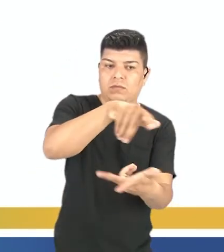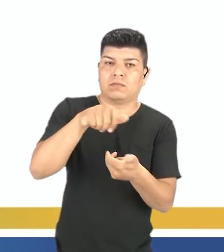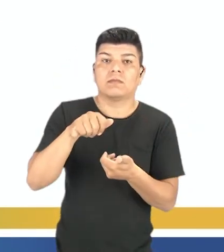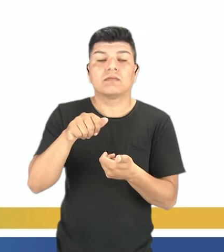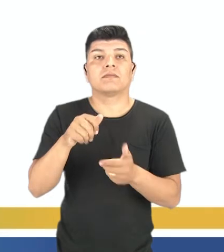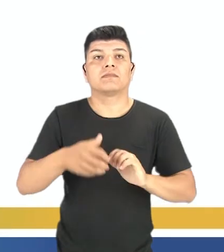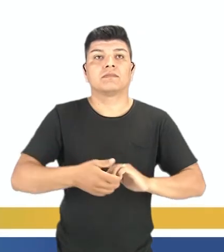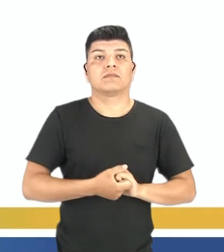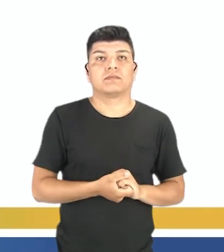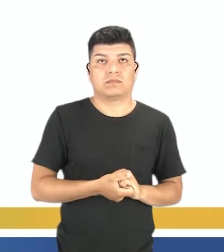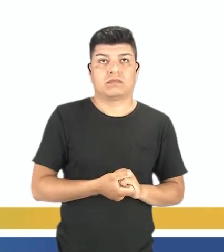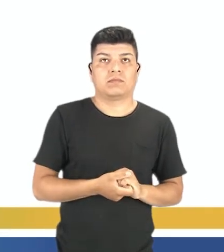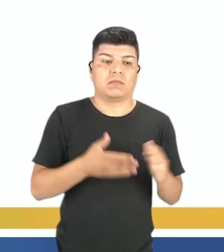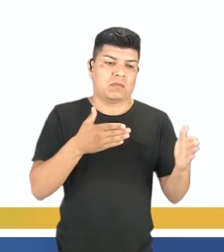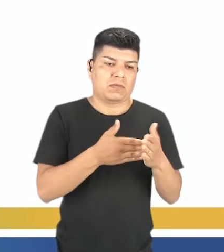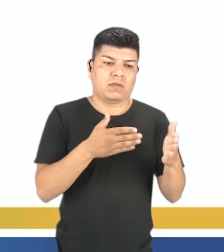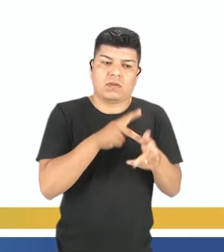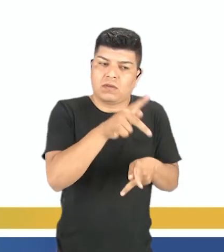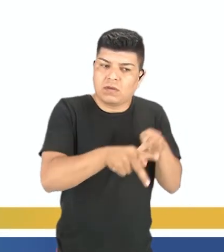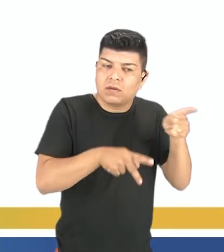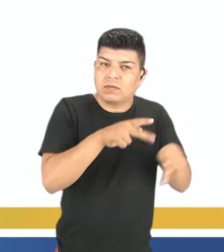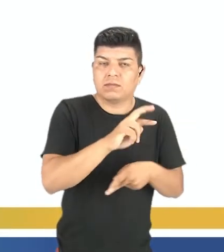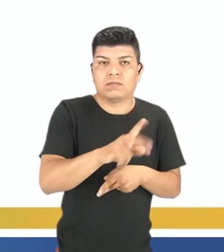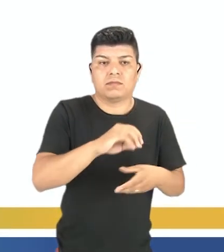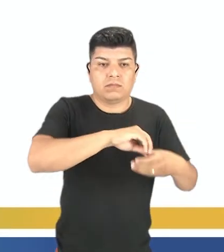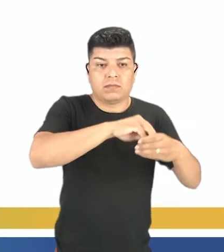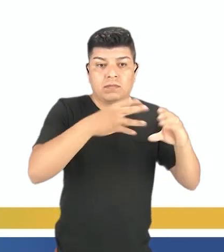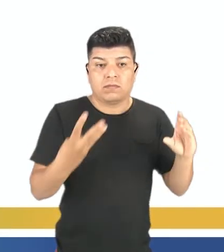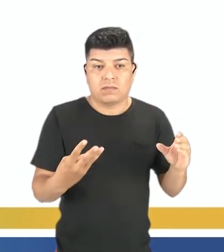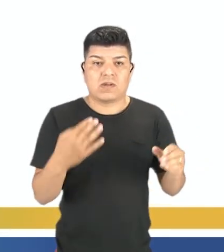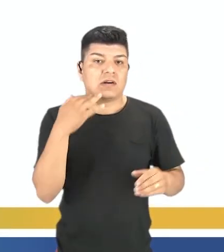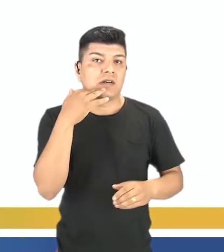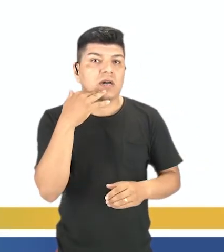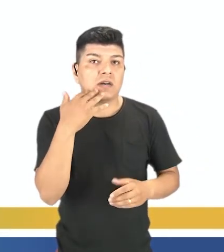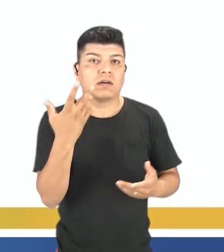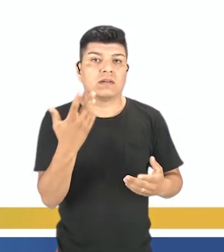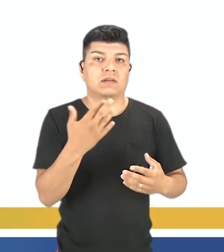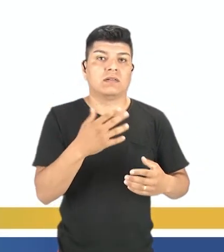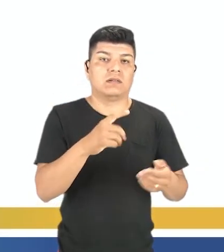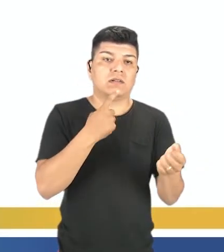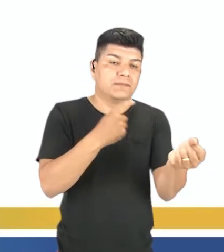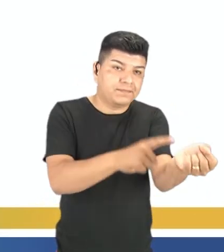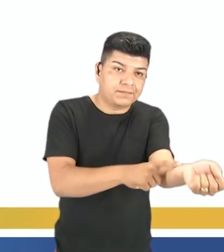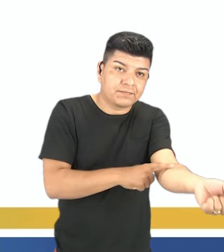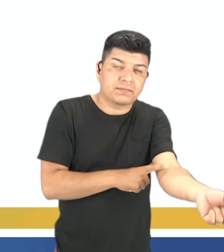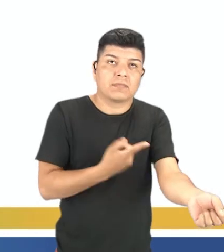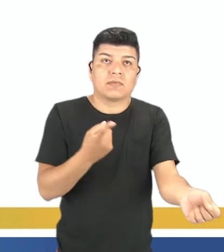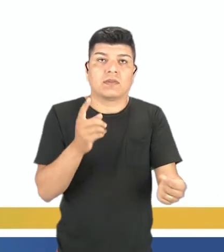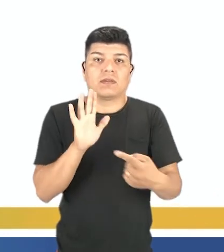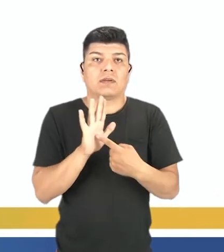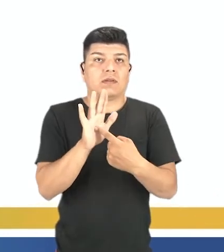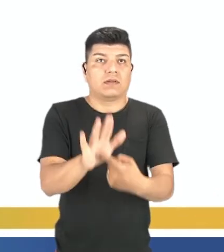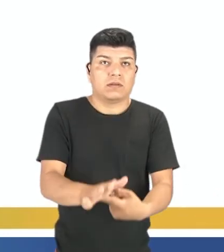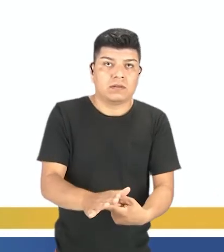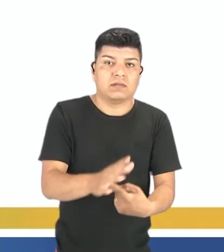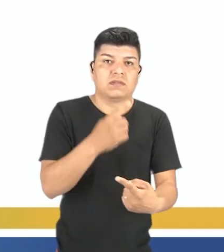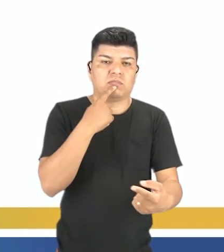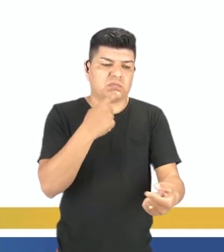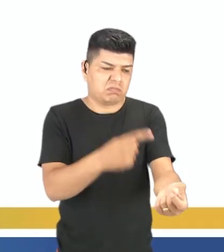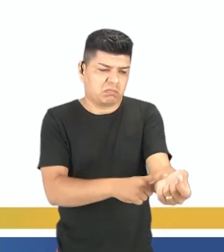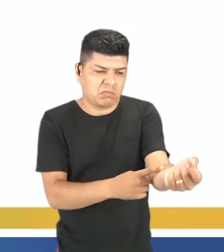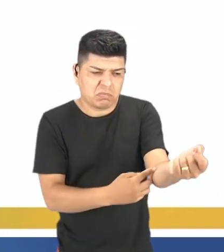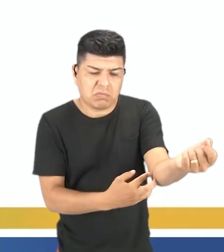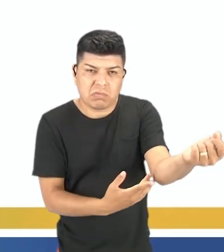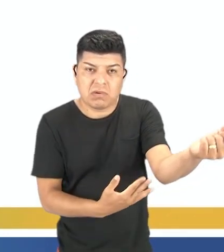mundo. Não é restrito a uma população. Caracteriza por um defeito na coagulação sanguínea, manifestando-se através de